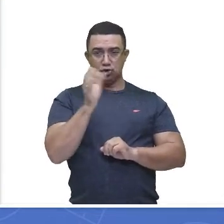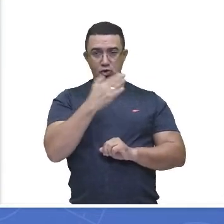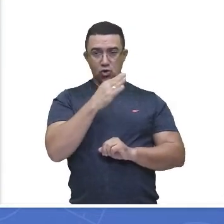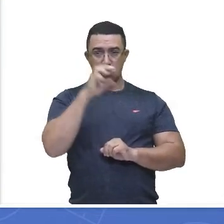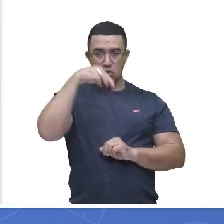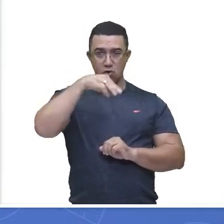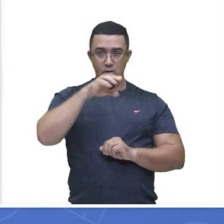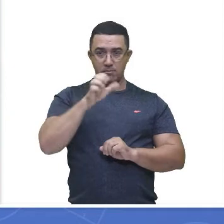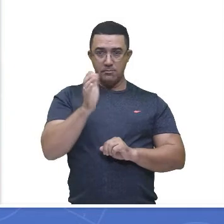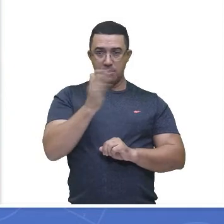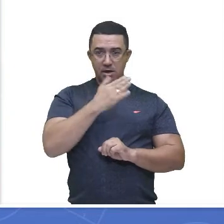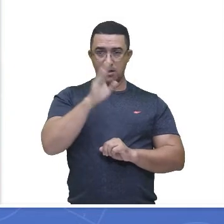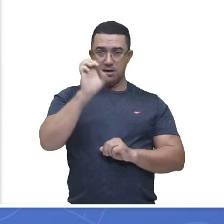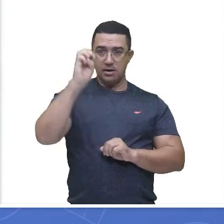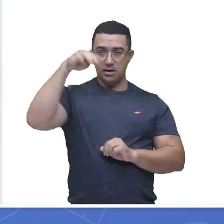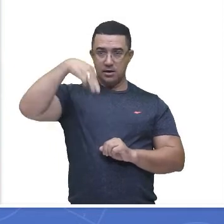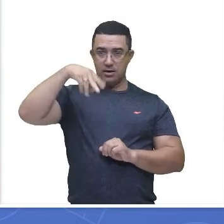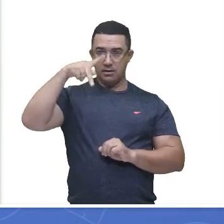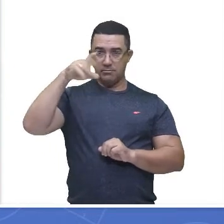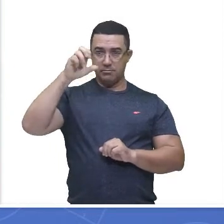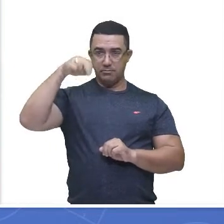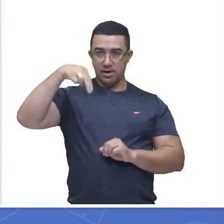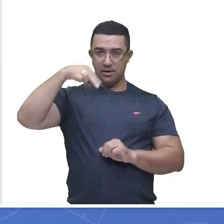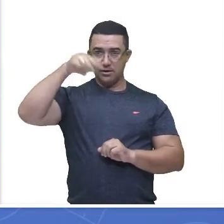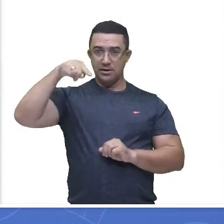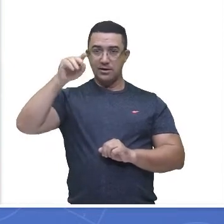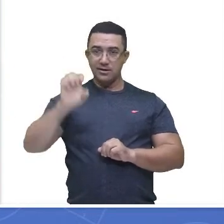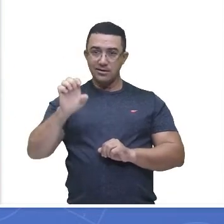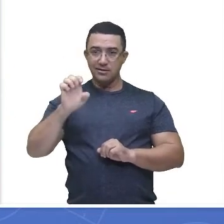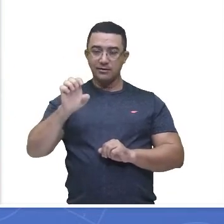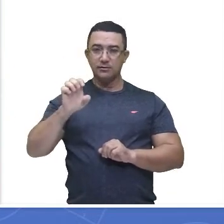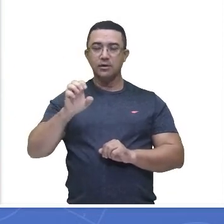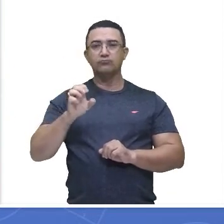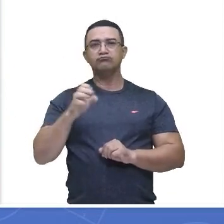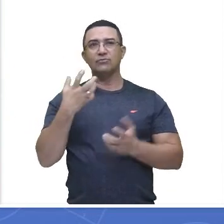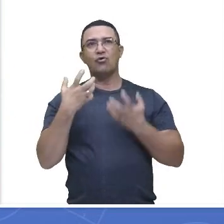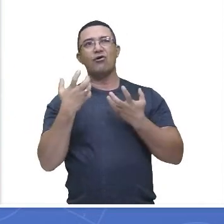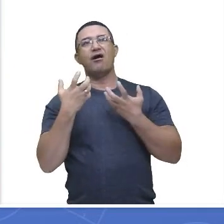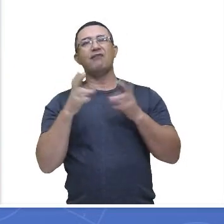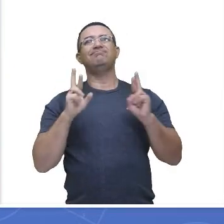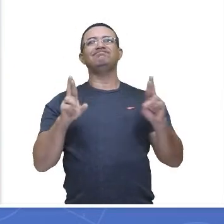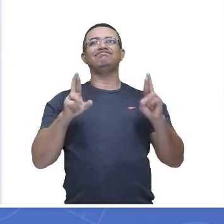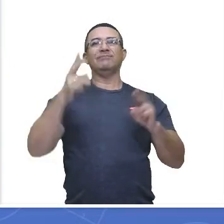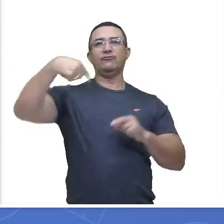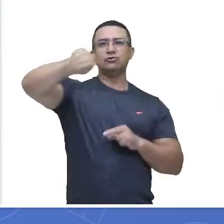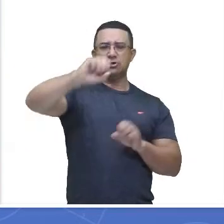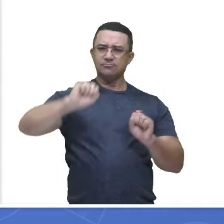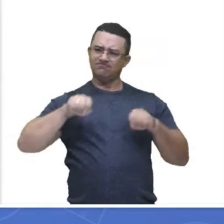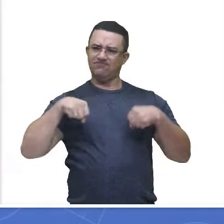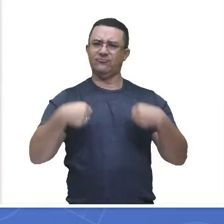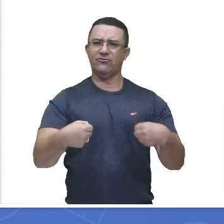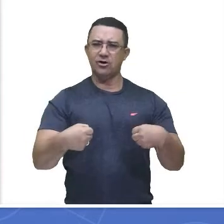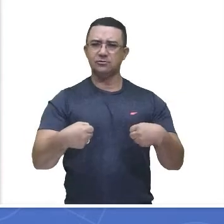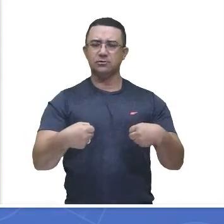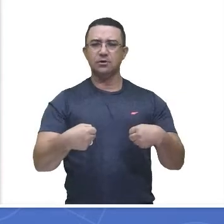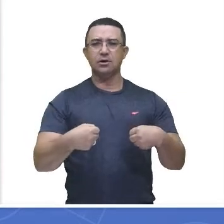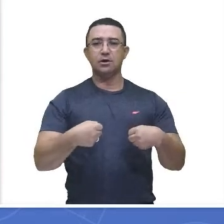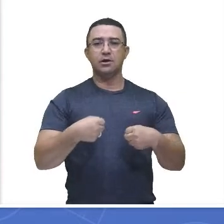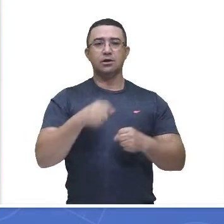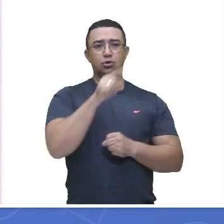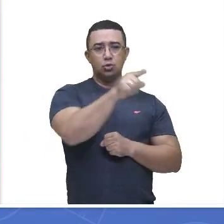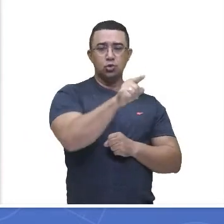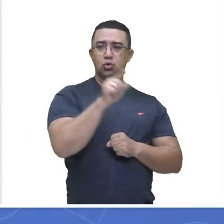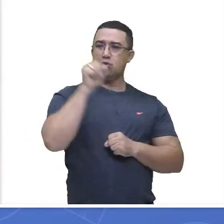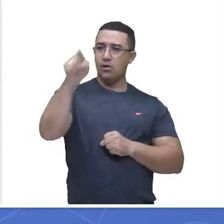empenhe, né? Eu estou desejando aqui que eu me empenhe. Que tu te empenhes, que ele ou